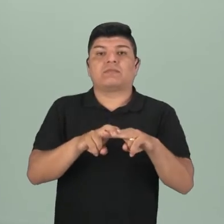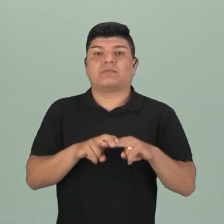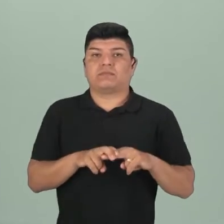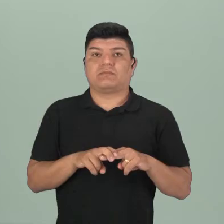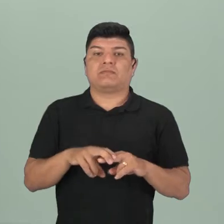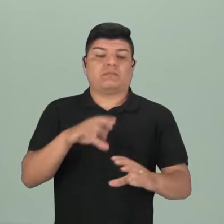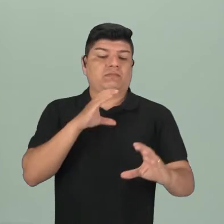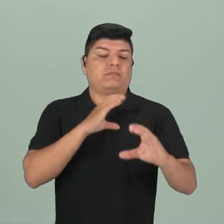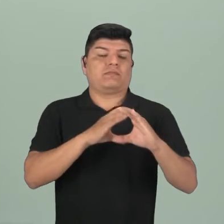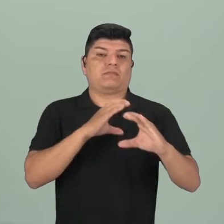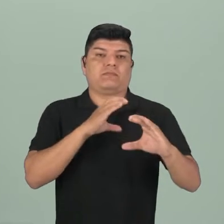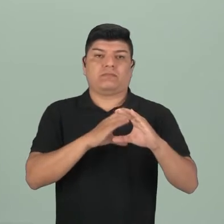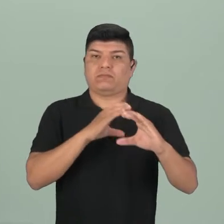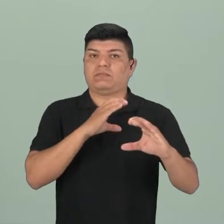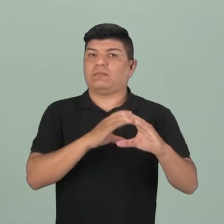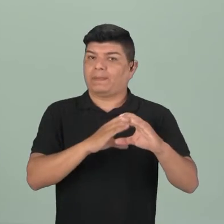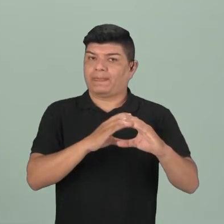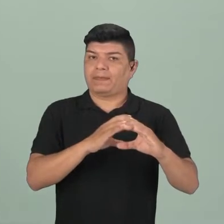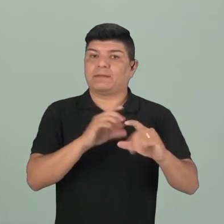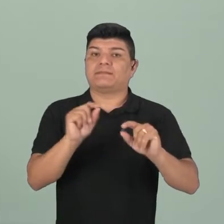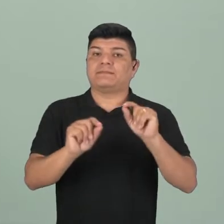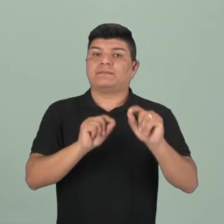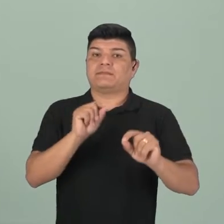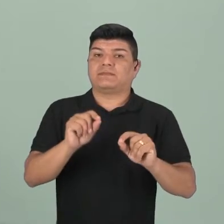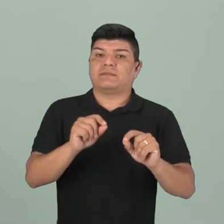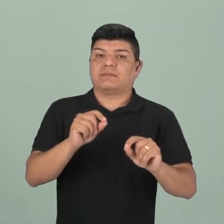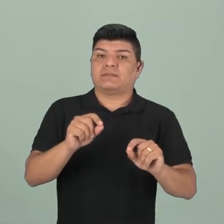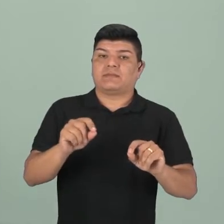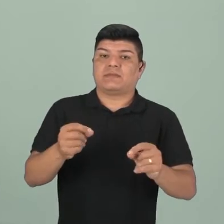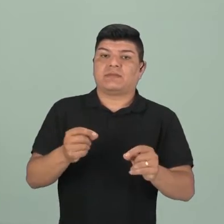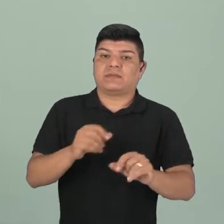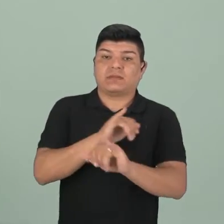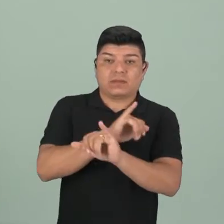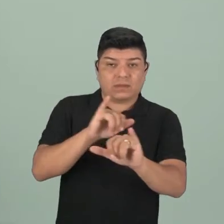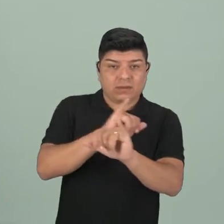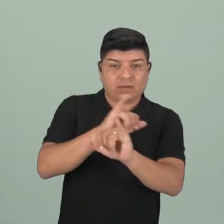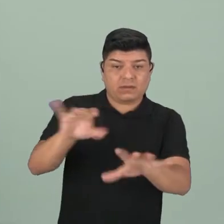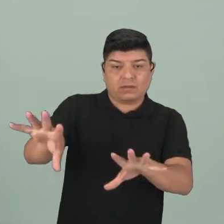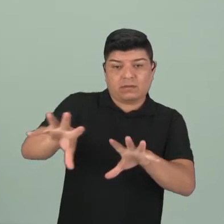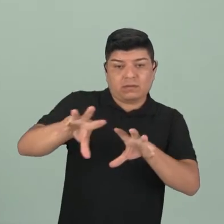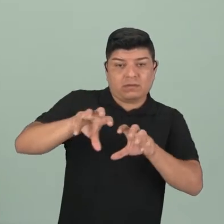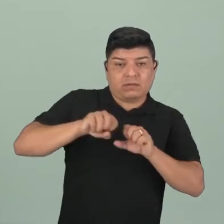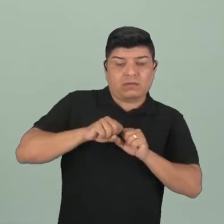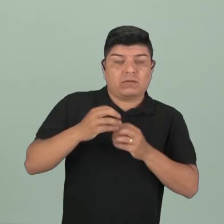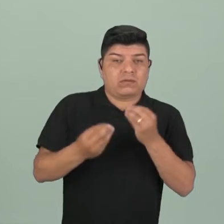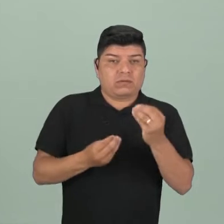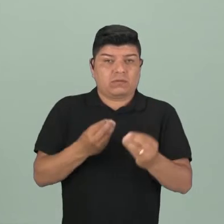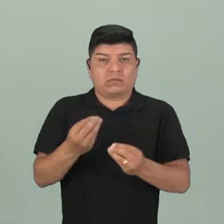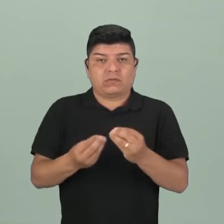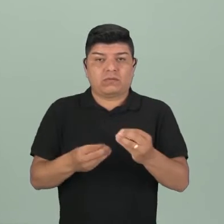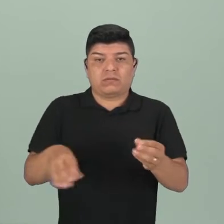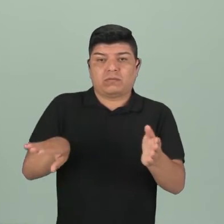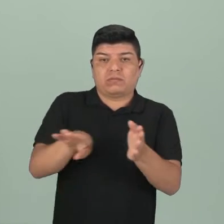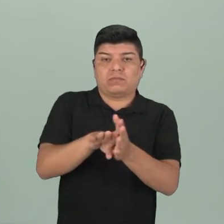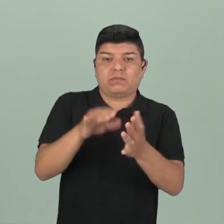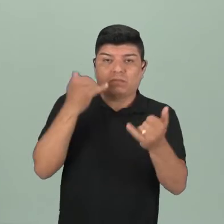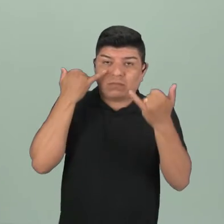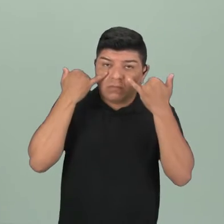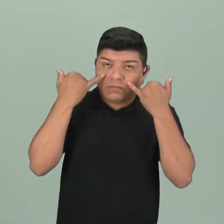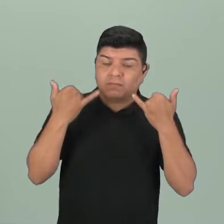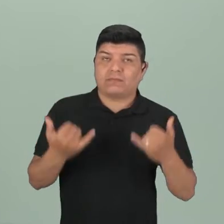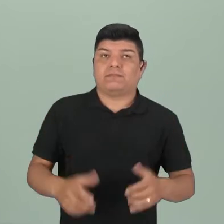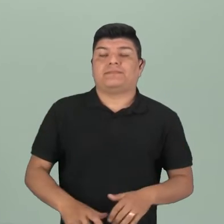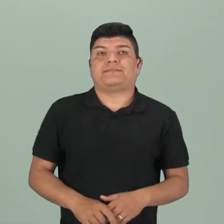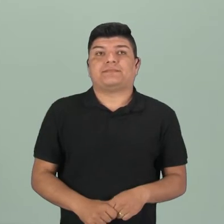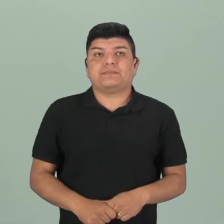de comunicação, dos eixos comunicativos, eu falo o quê? Do emissor, receptor e o canal, tá? E ali, né,